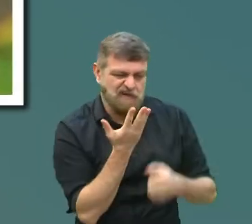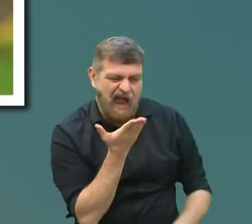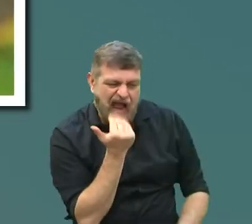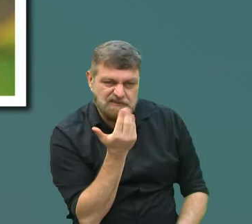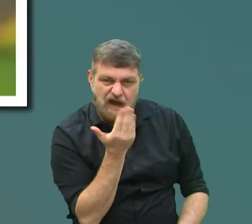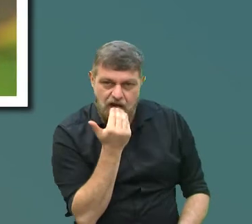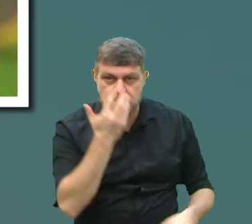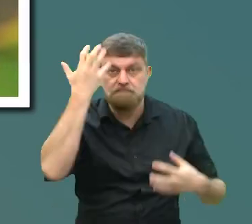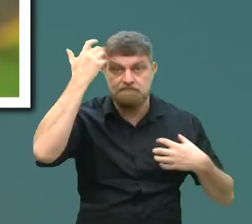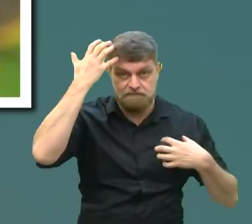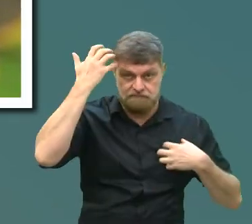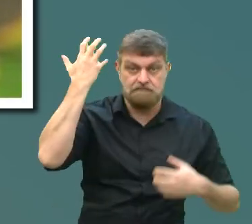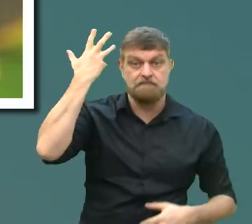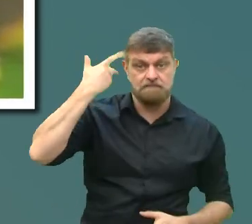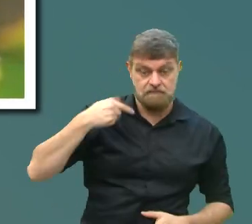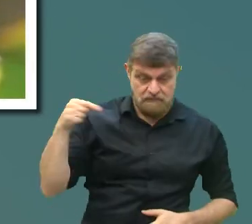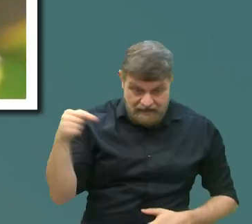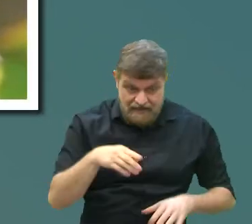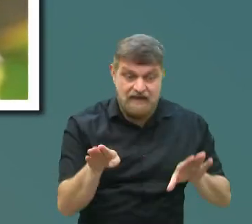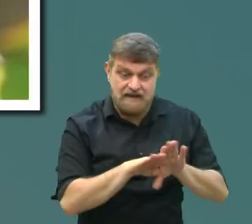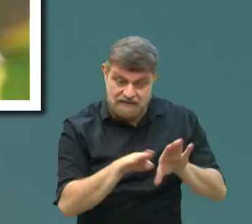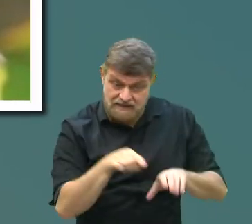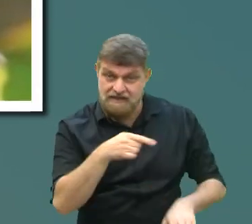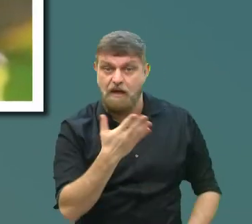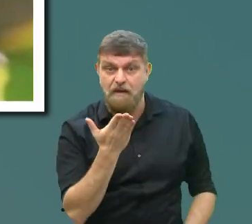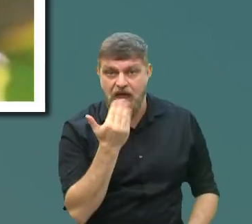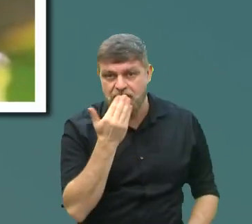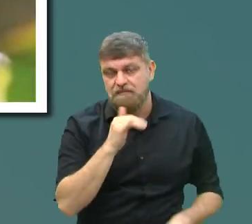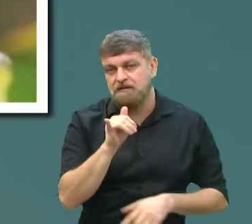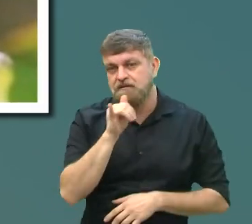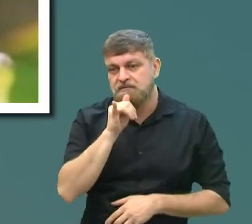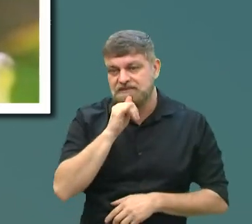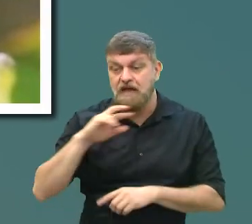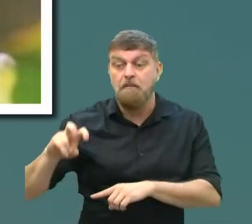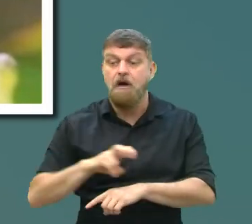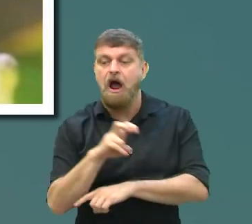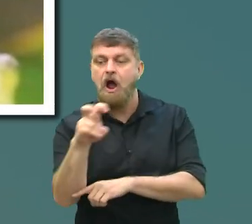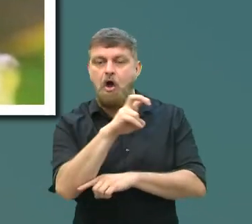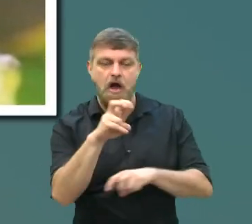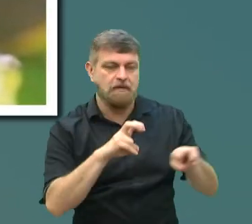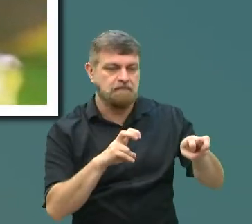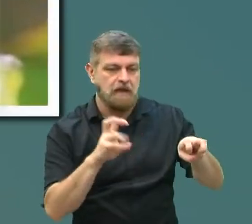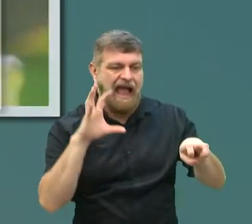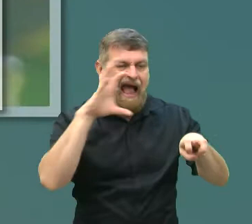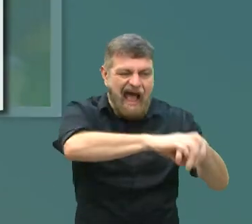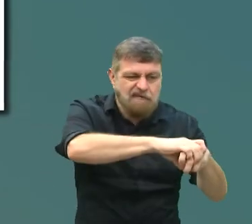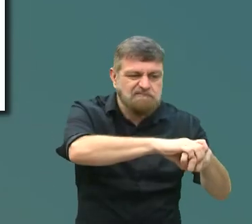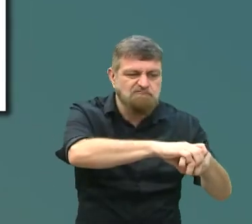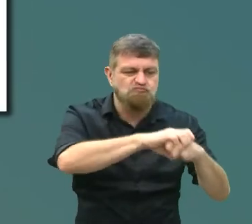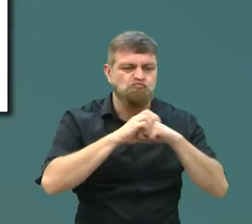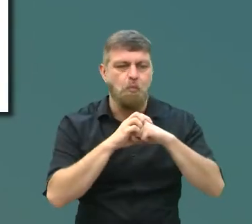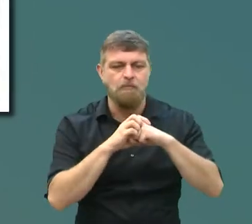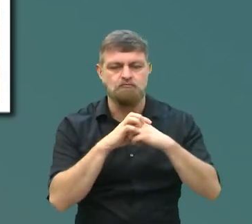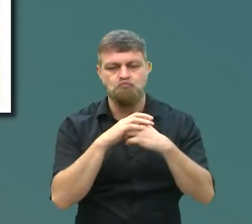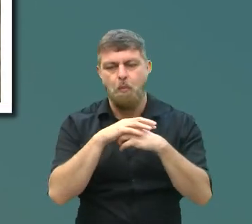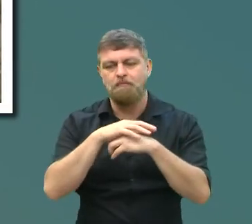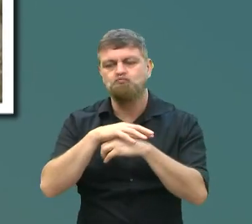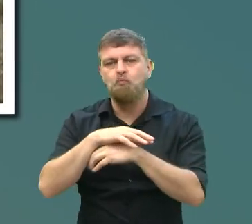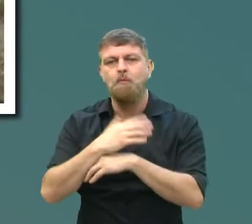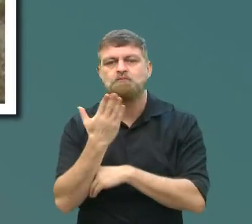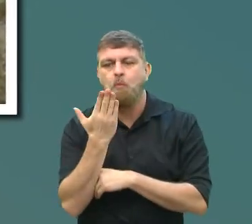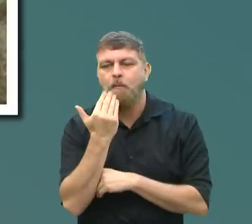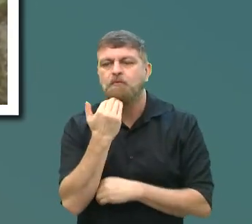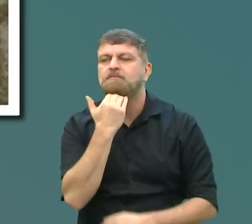cadeia alimentar como alimento, por exemplo, para cobras, para jiboia, né, para eventualmente até